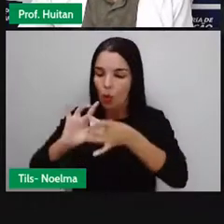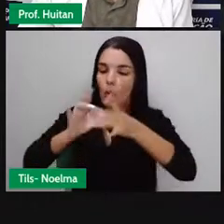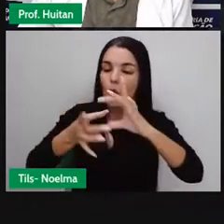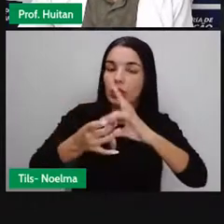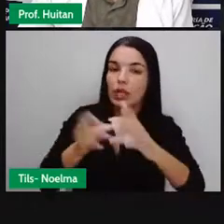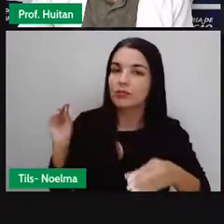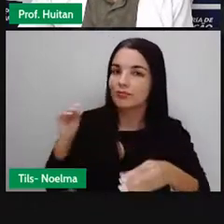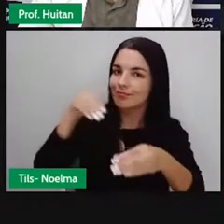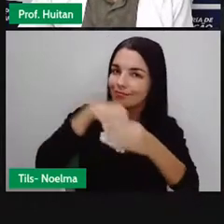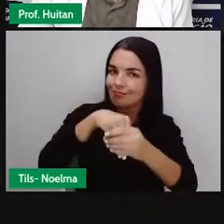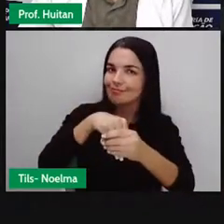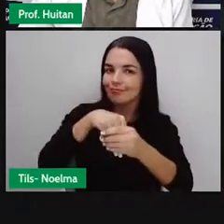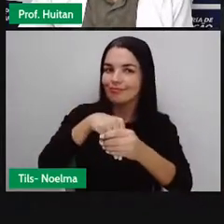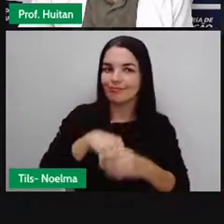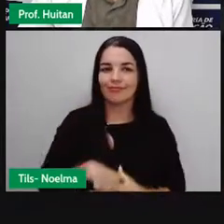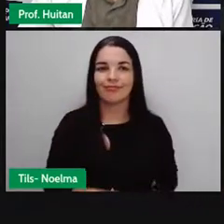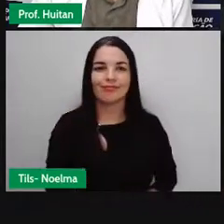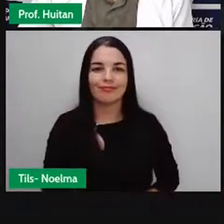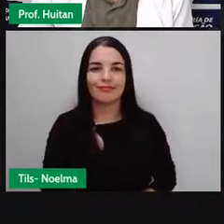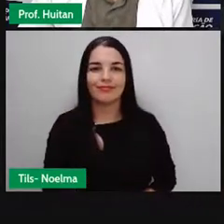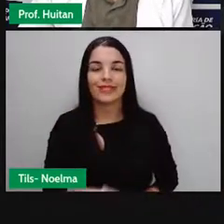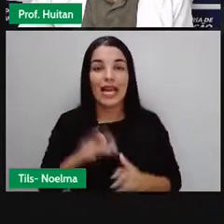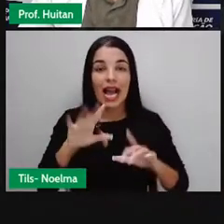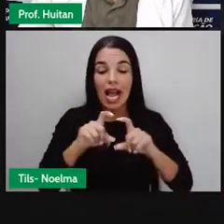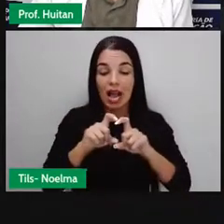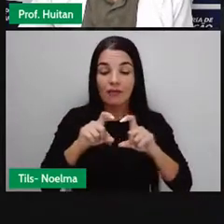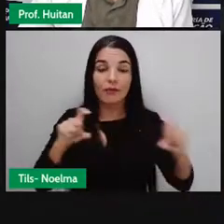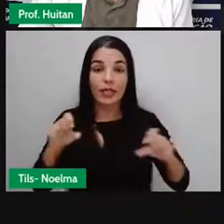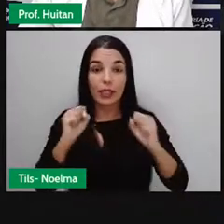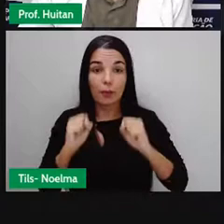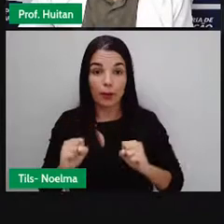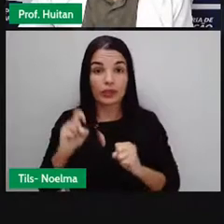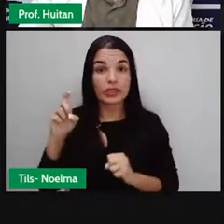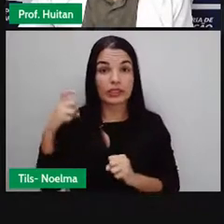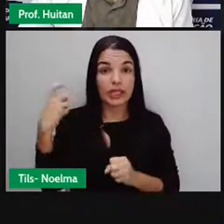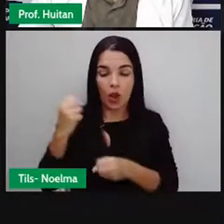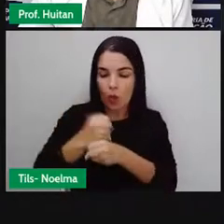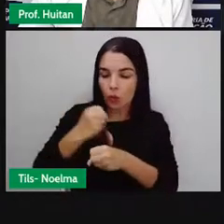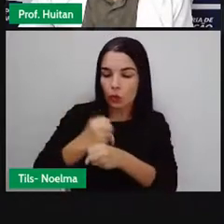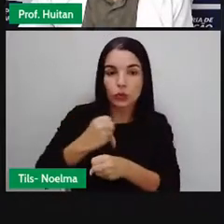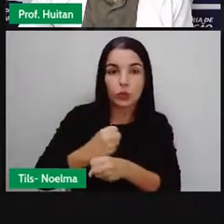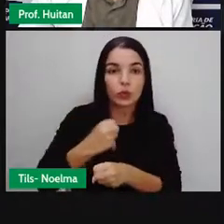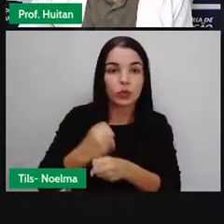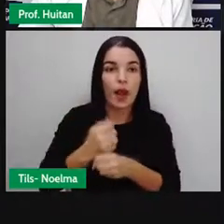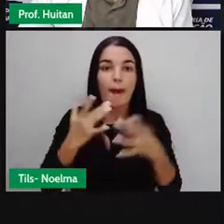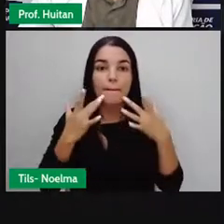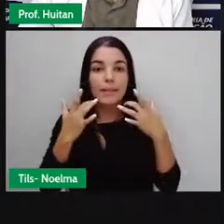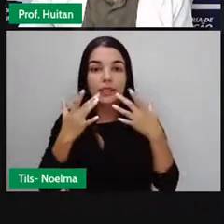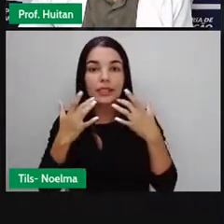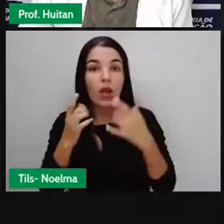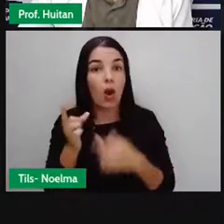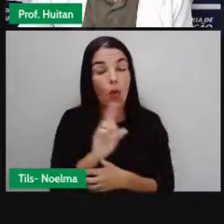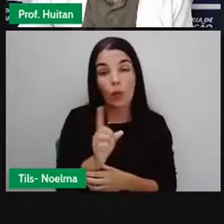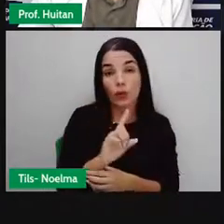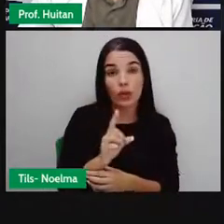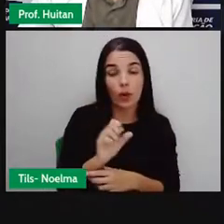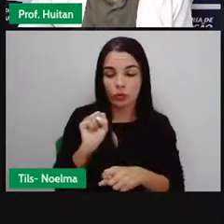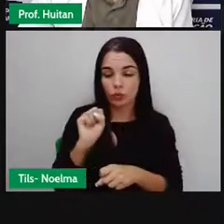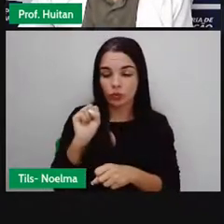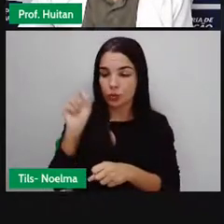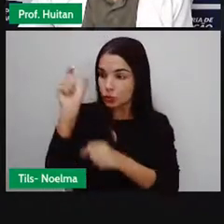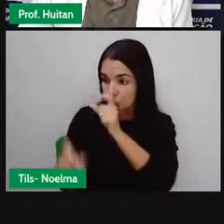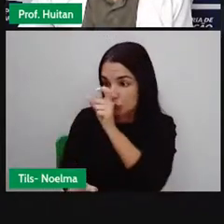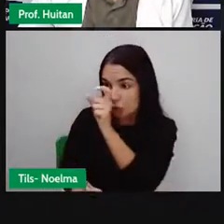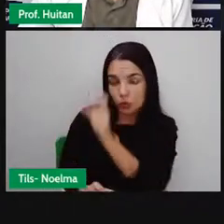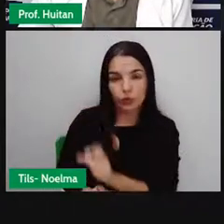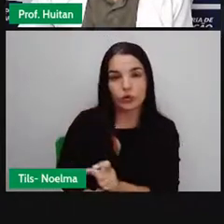é produzida. A frase pode ser construída apresentando ou não sujeito.